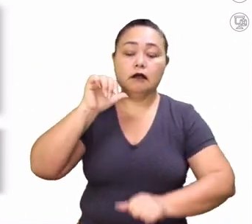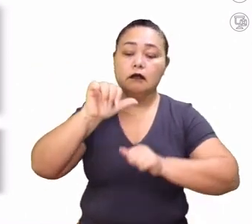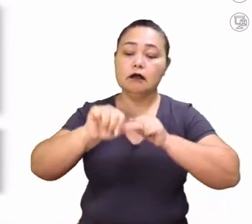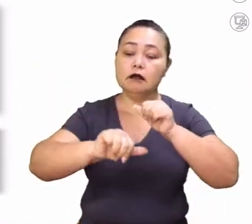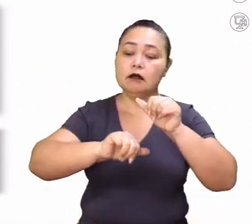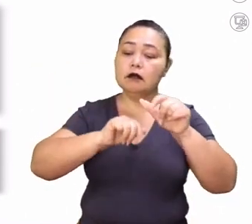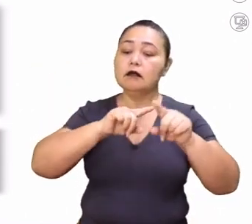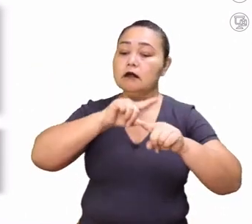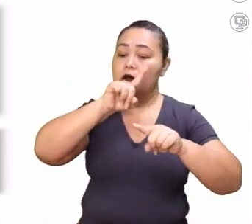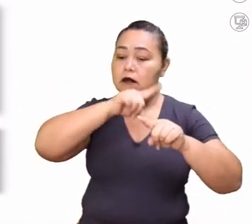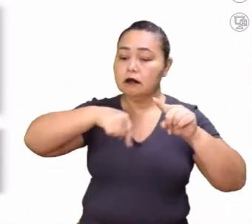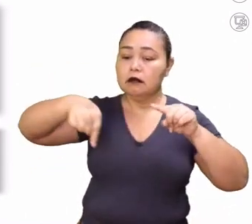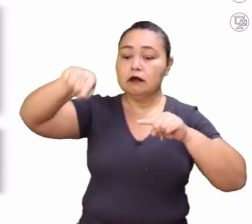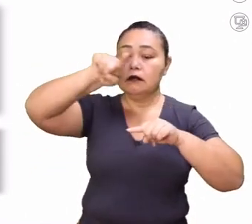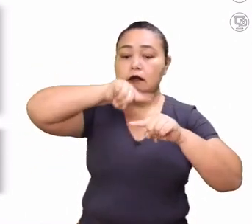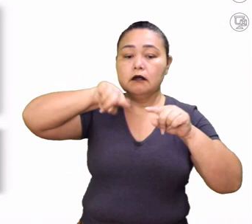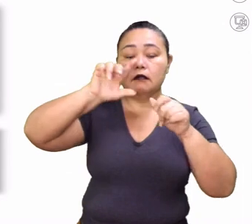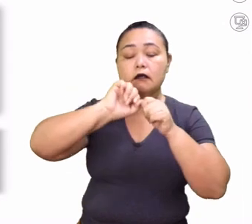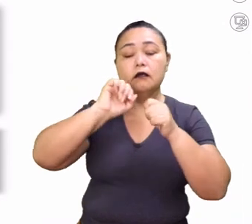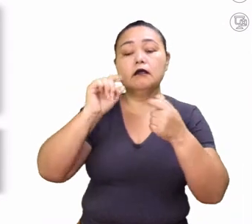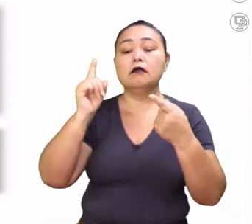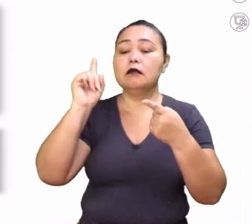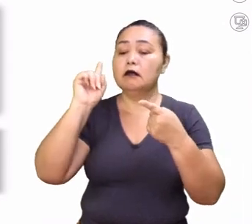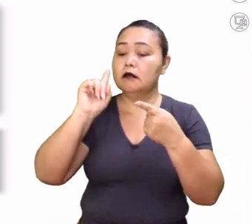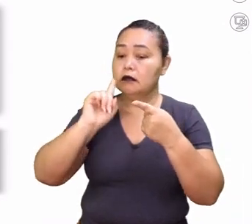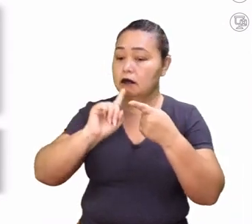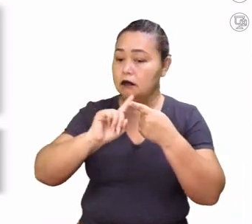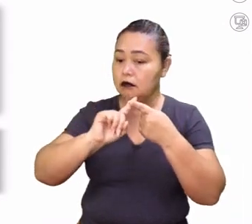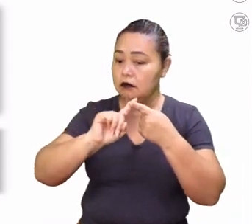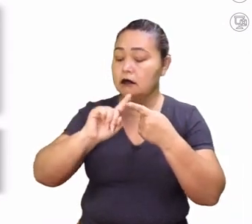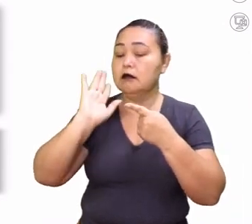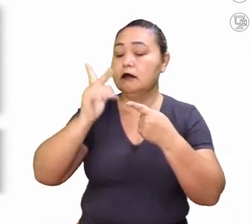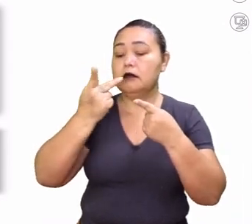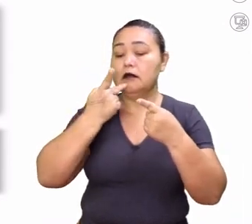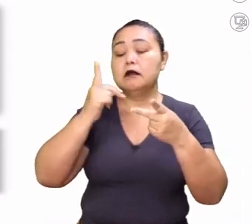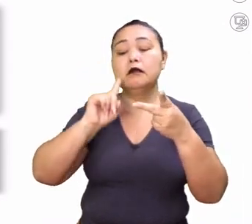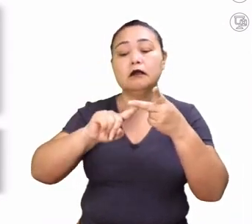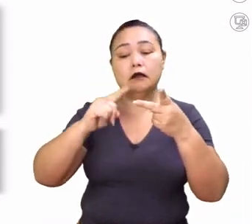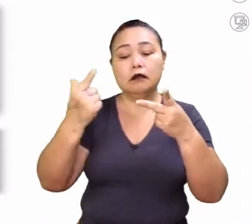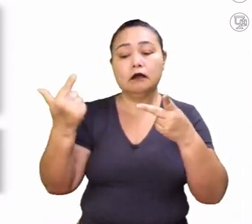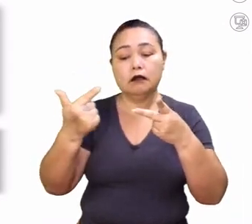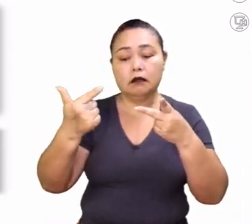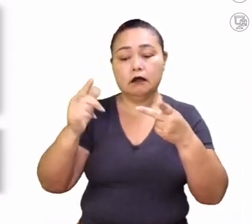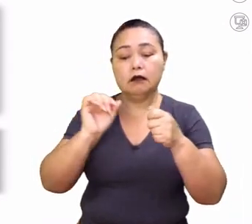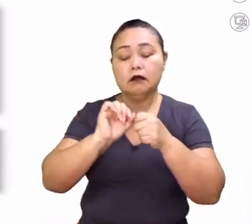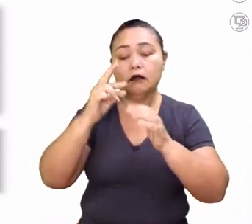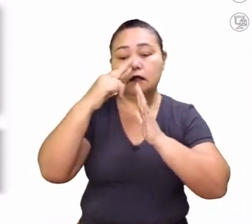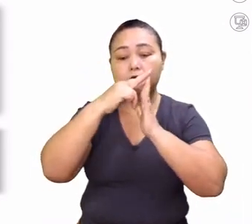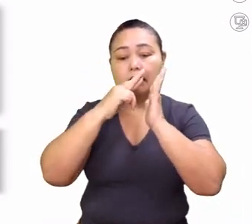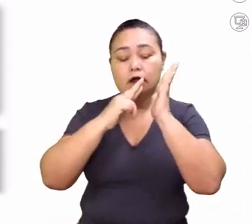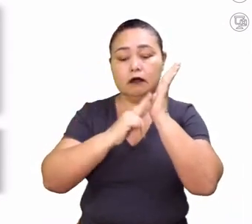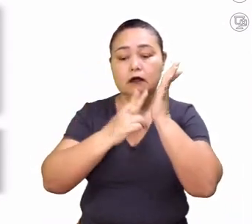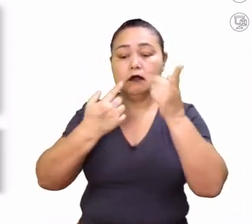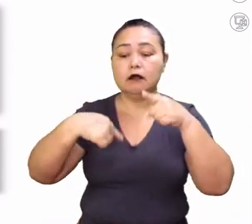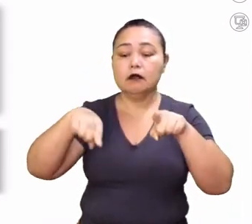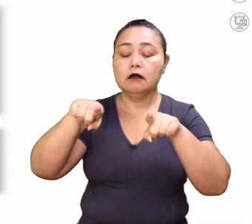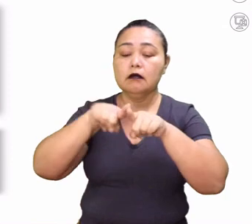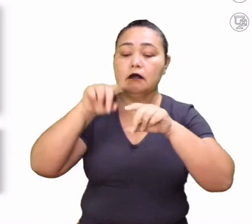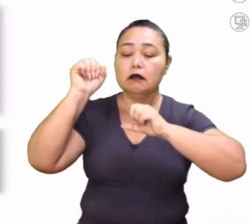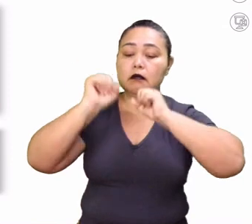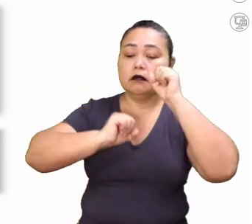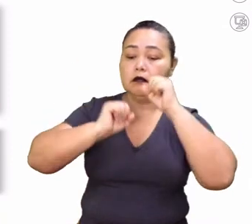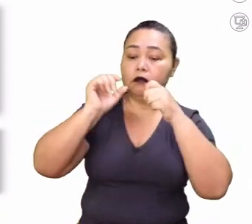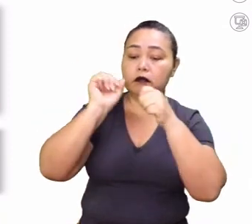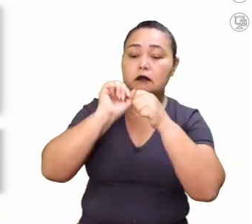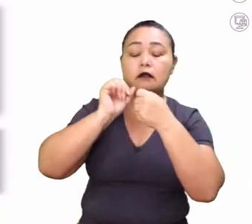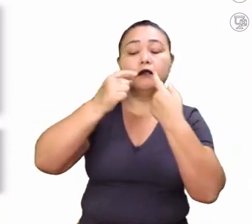cíclicas e da segunda lei já falamos da primeira né a segunda lei vai abordar as máquinas térmicas e o rendimento de uma máquina